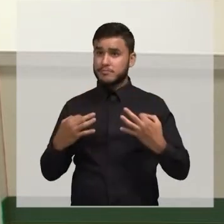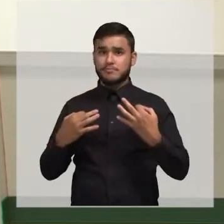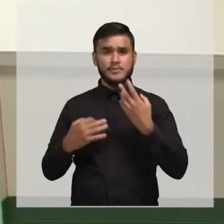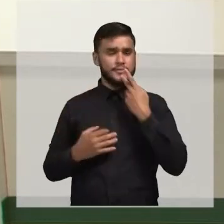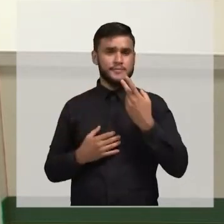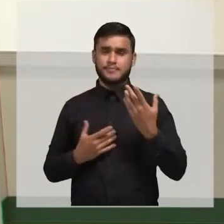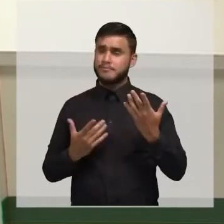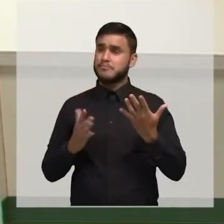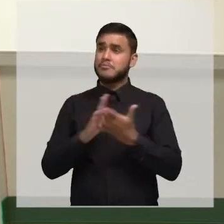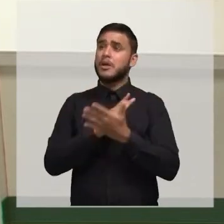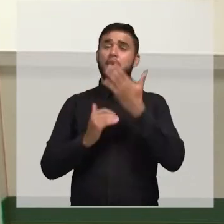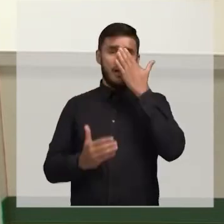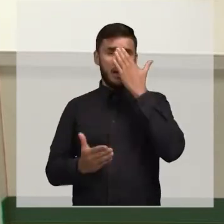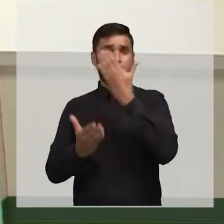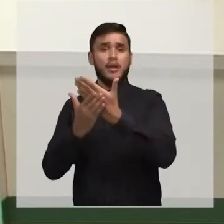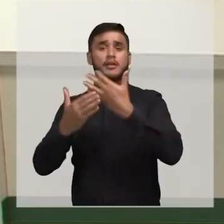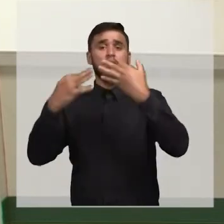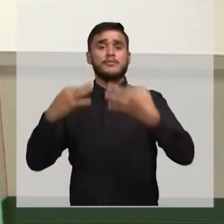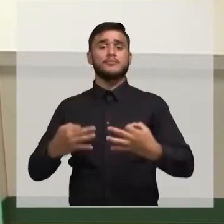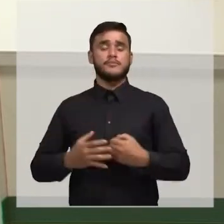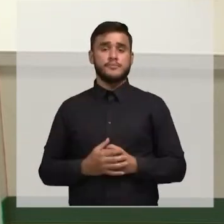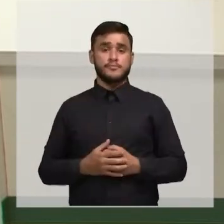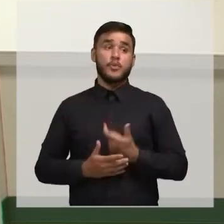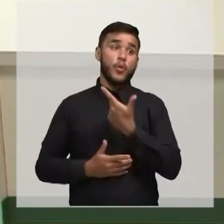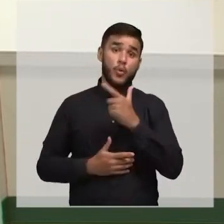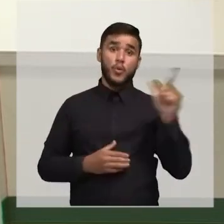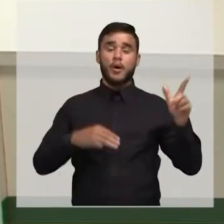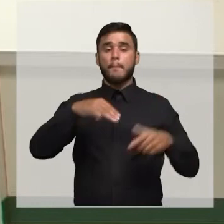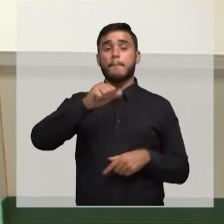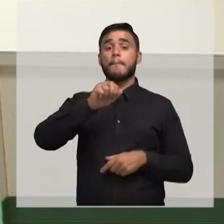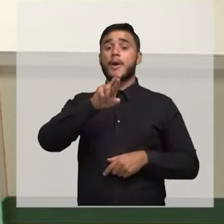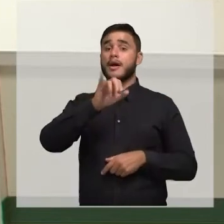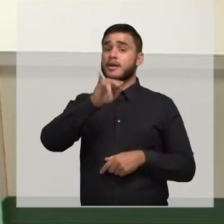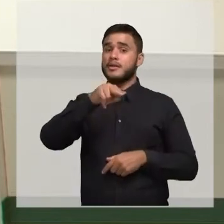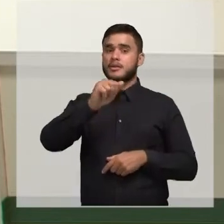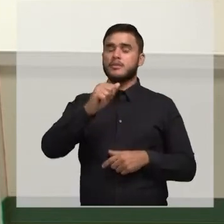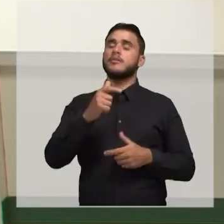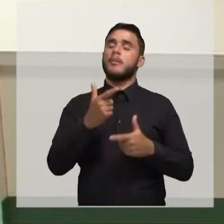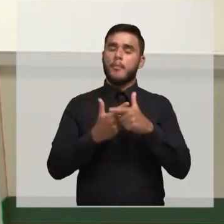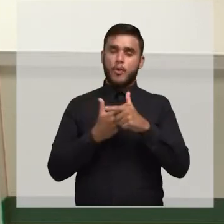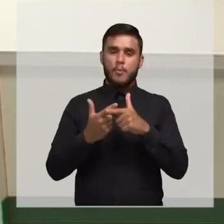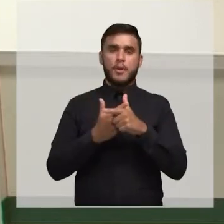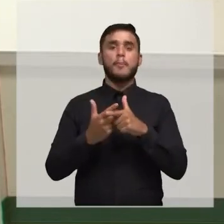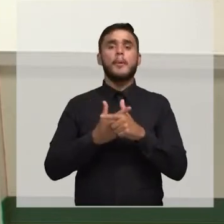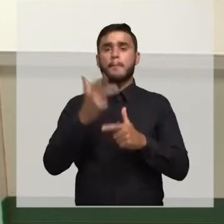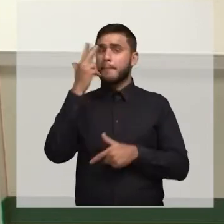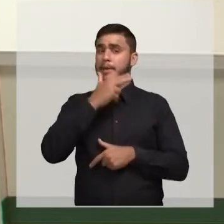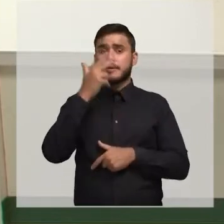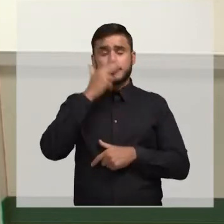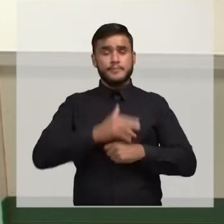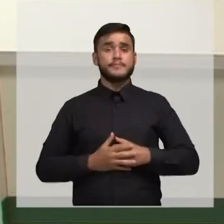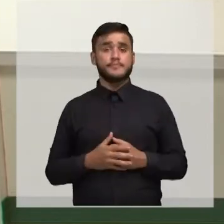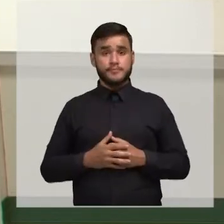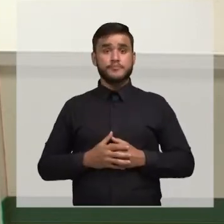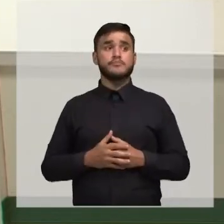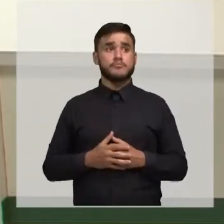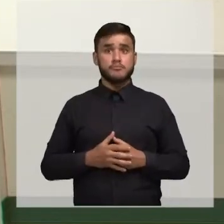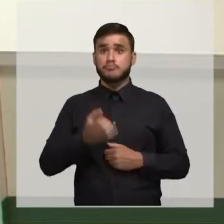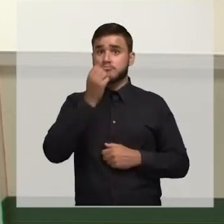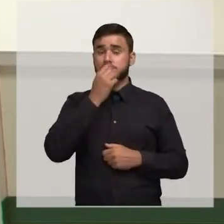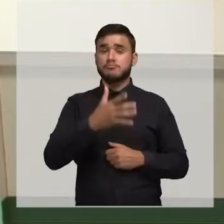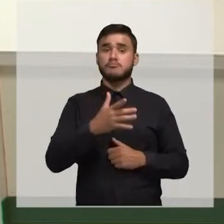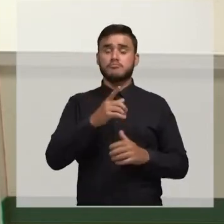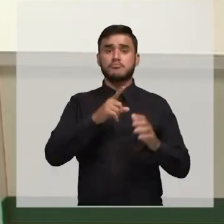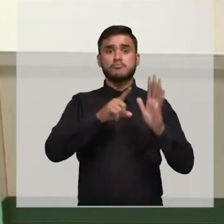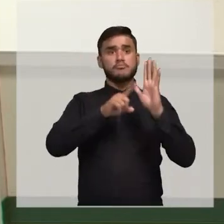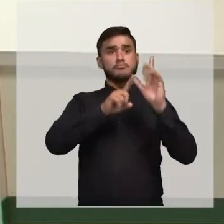Aí o mesmo problema dele tem a Marina. Não é isso, Luiz? A Marina, apesar de ainda ter percentuais de votos